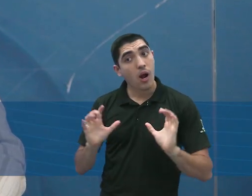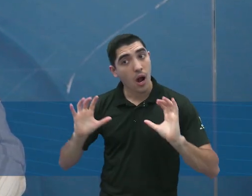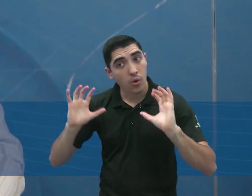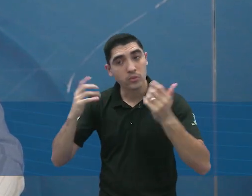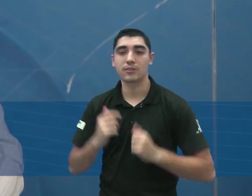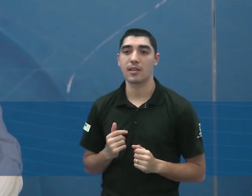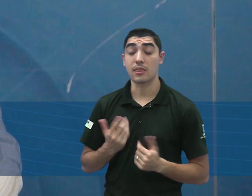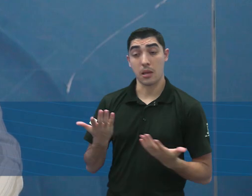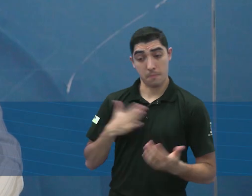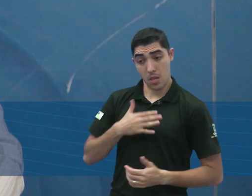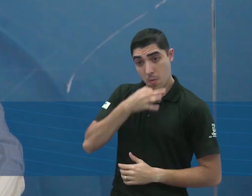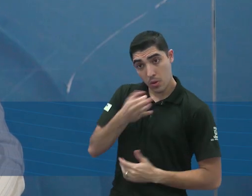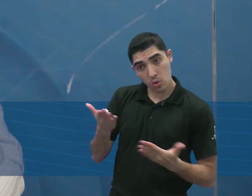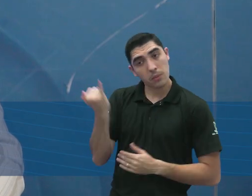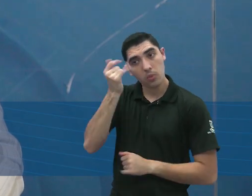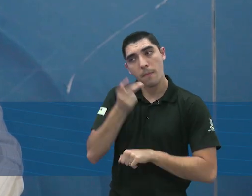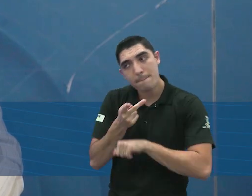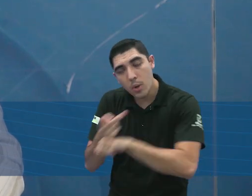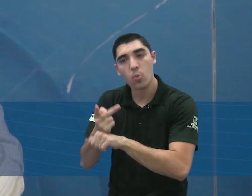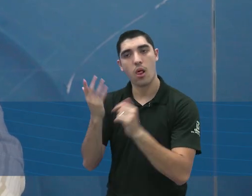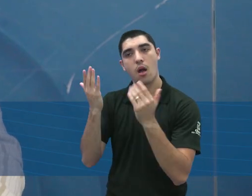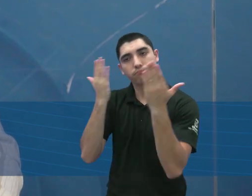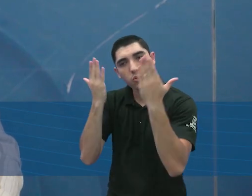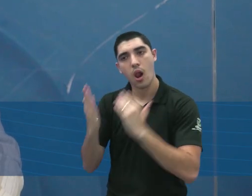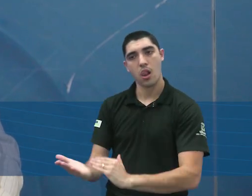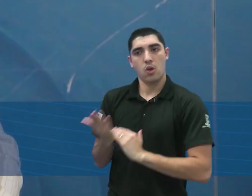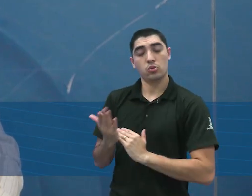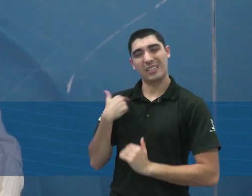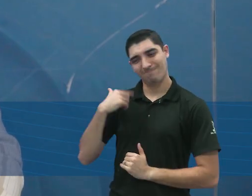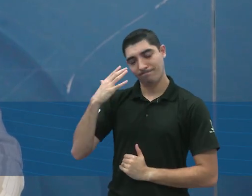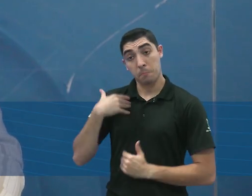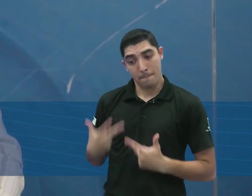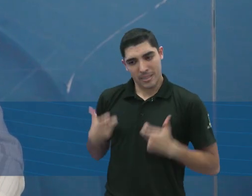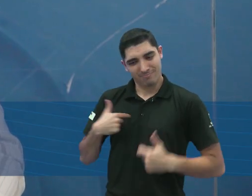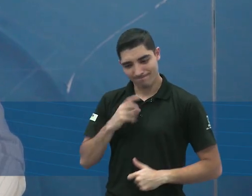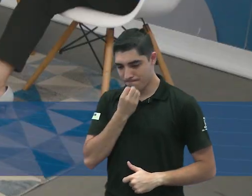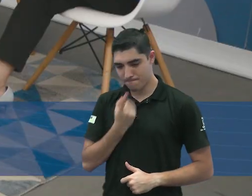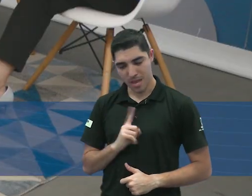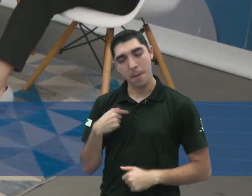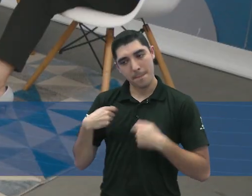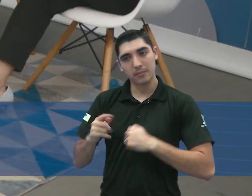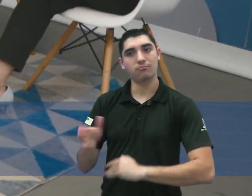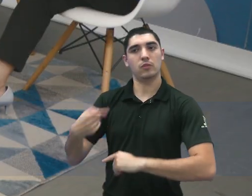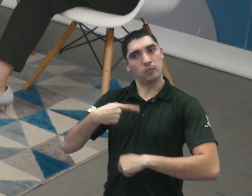pontos mais importantes é realmente buscar ajuda, né? Ter esse reconhecimento de que eu não estou bem e que eu preciso de ajuda. E está